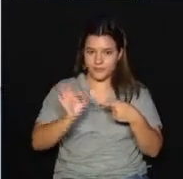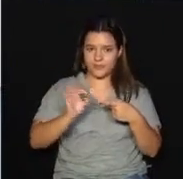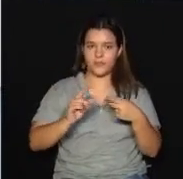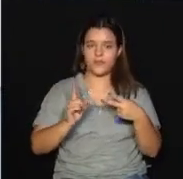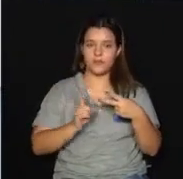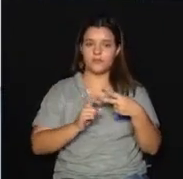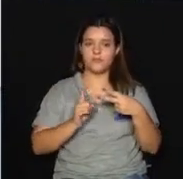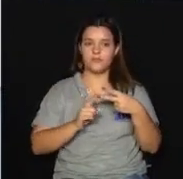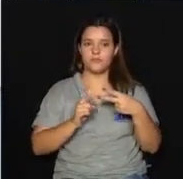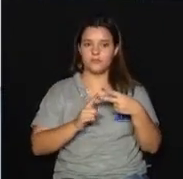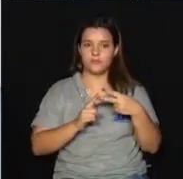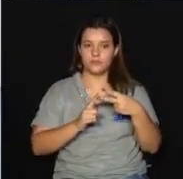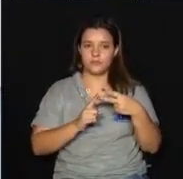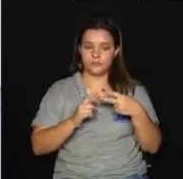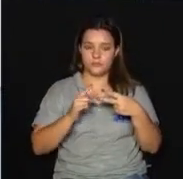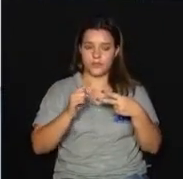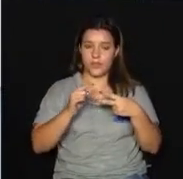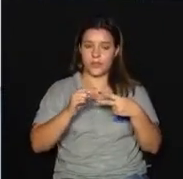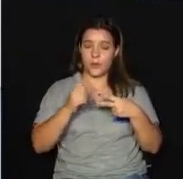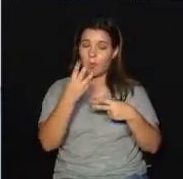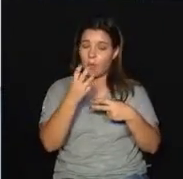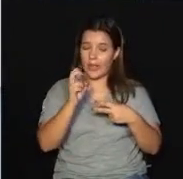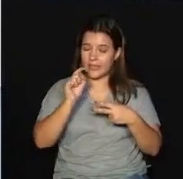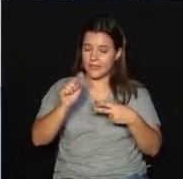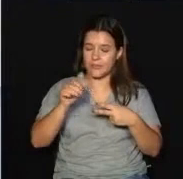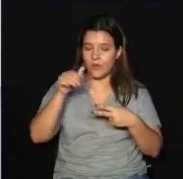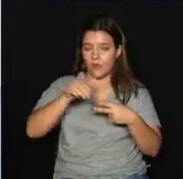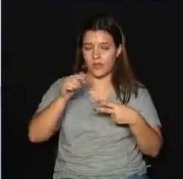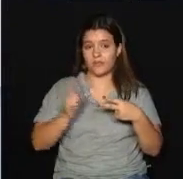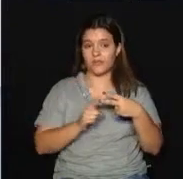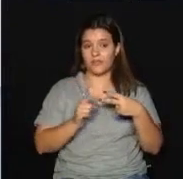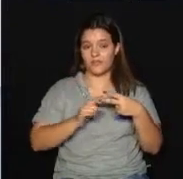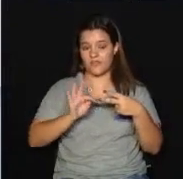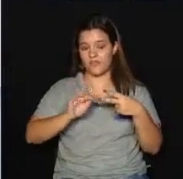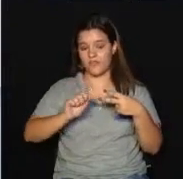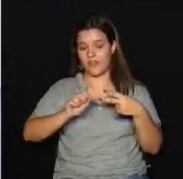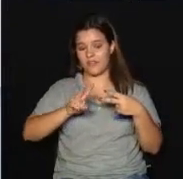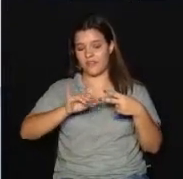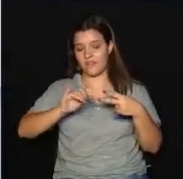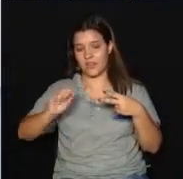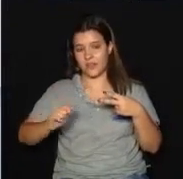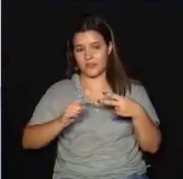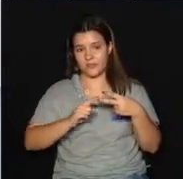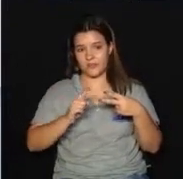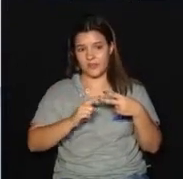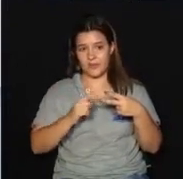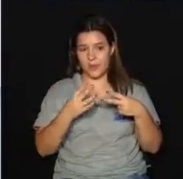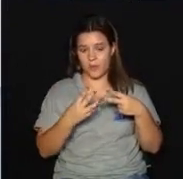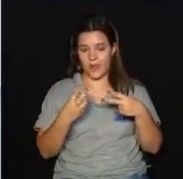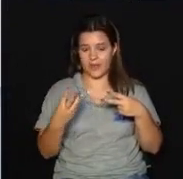56,7%, com 45.037 votos. E a Flávia Lancha, do PSD,